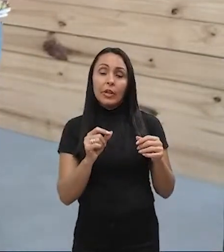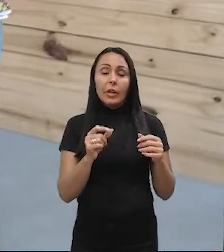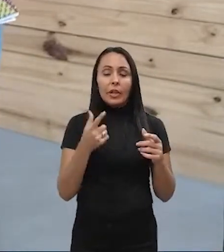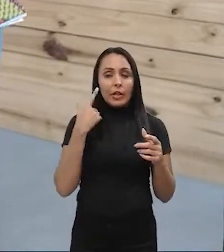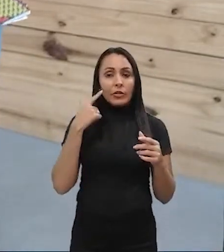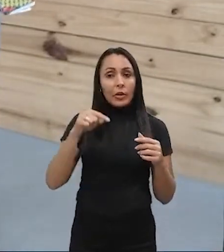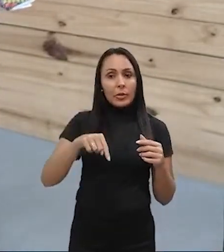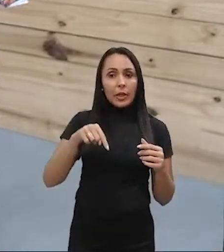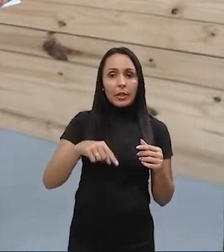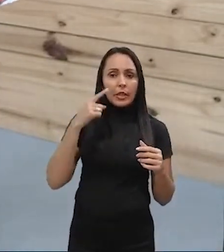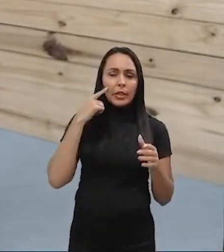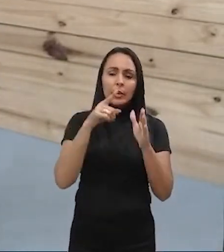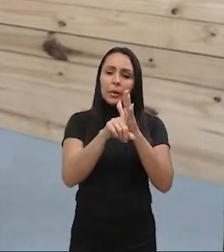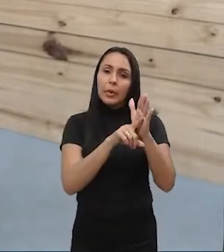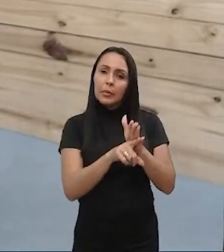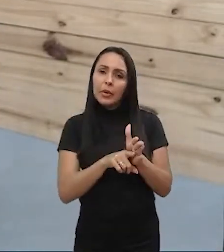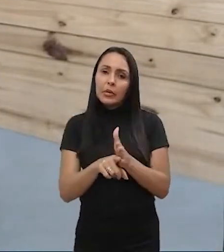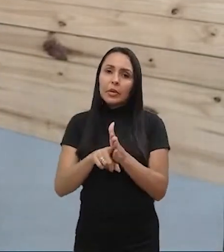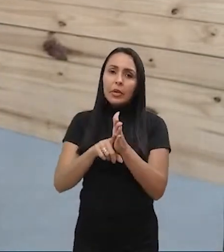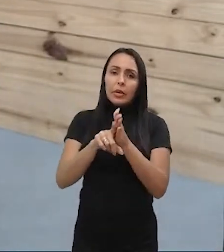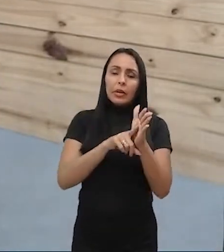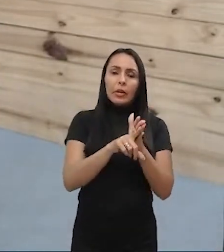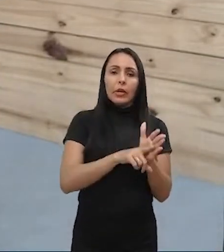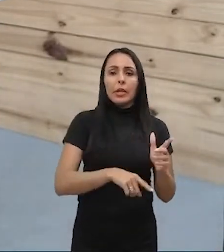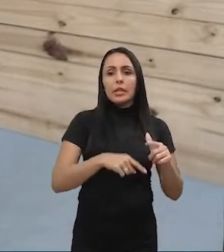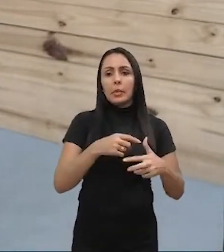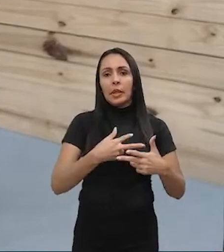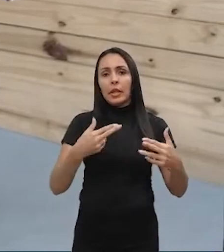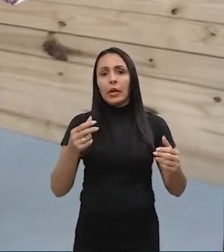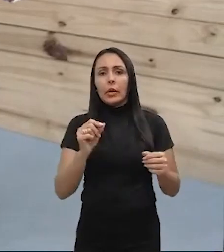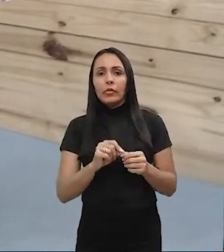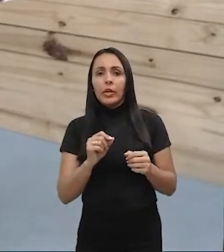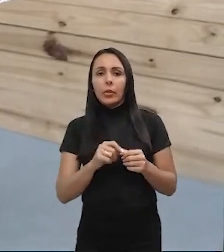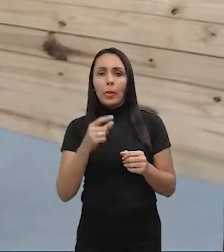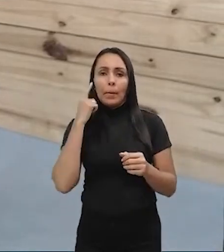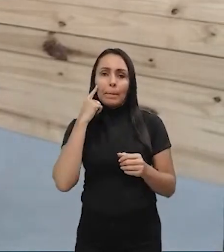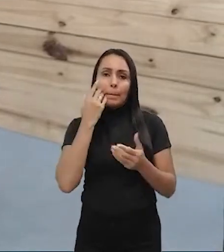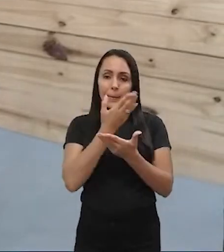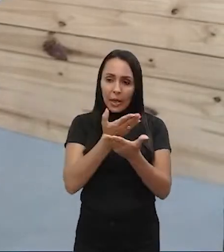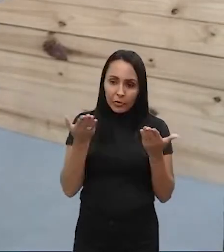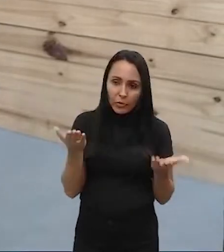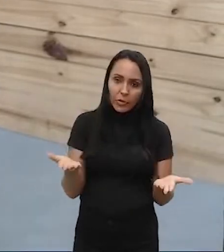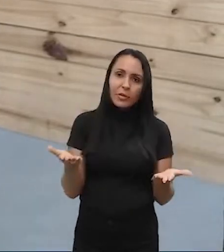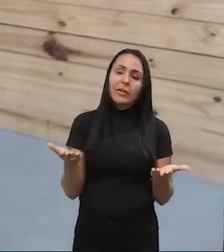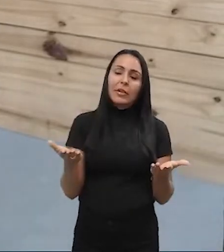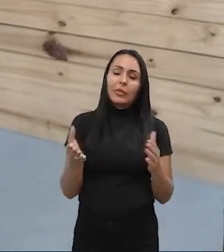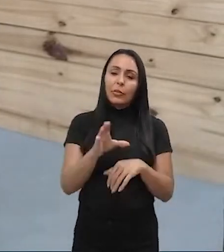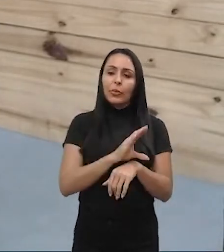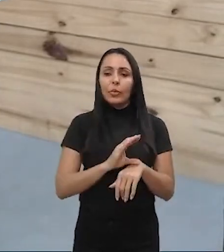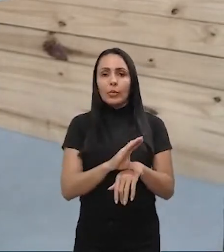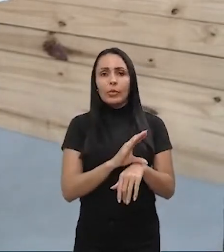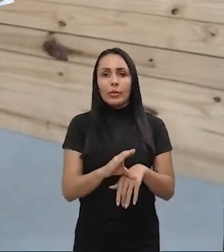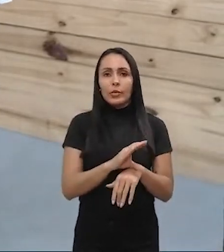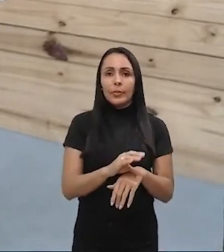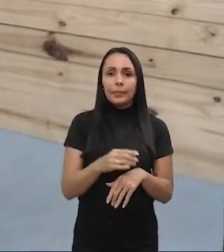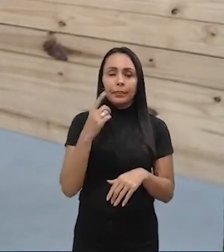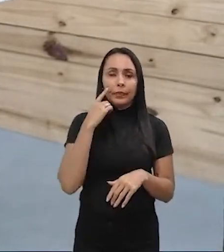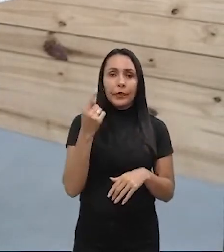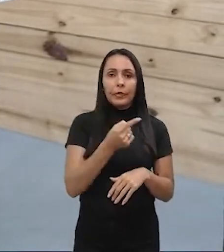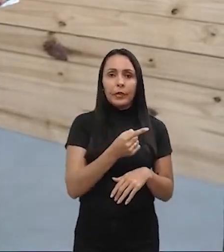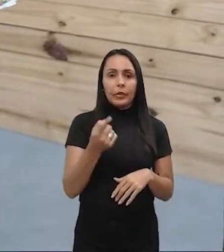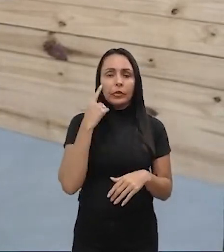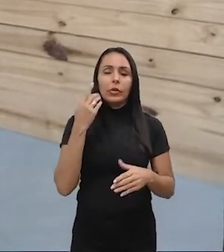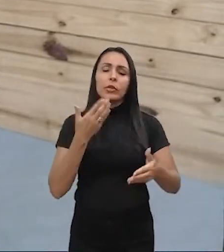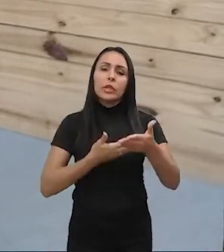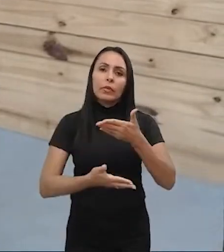nos debruçamos para pesquisar e que esse material é feito diretamente para o nosso curso. É por vocês que nós